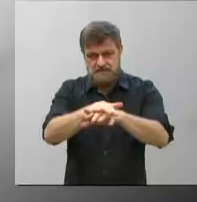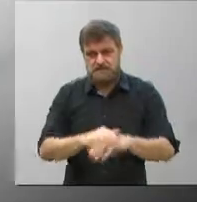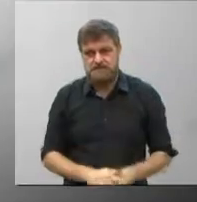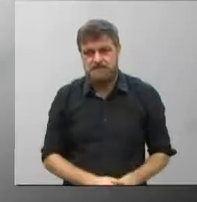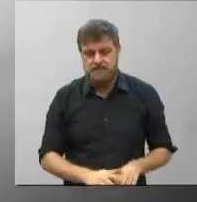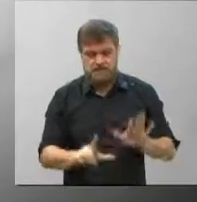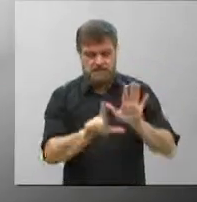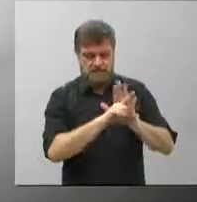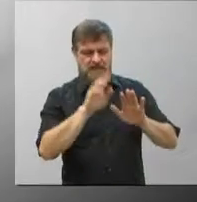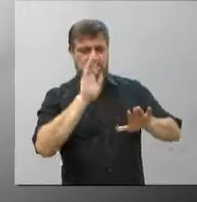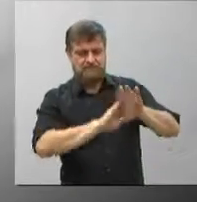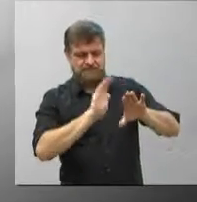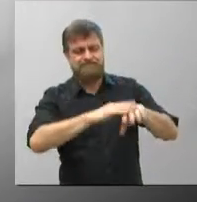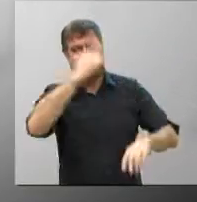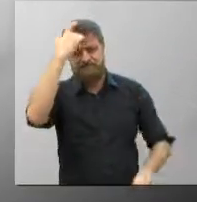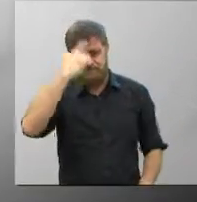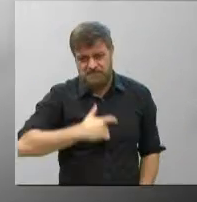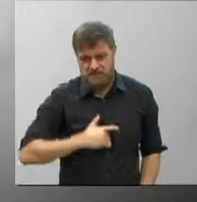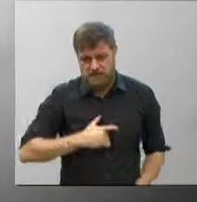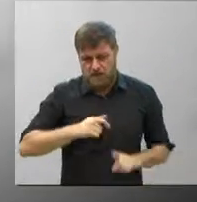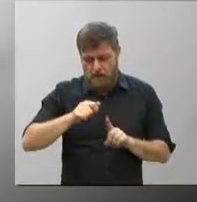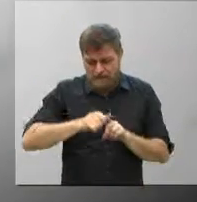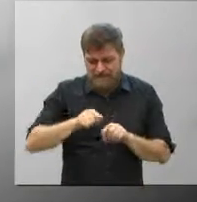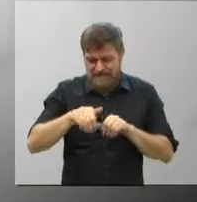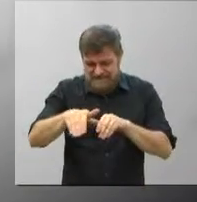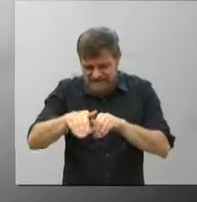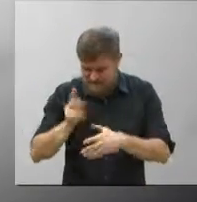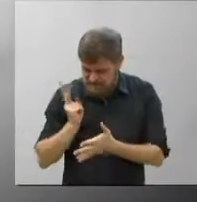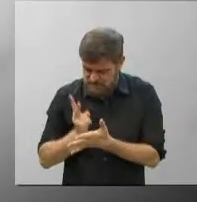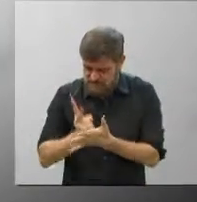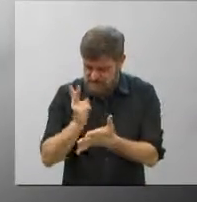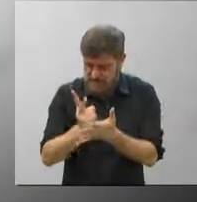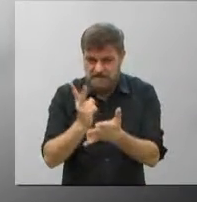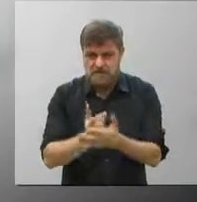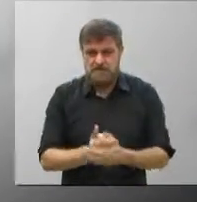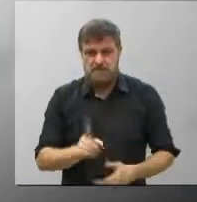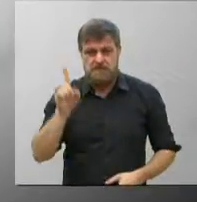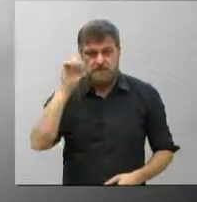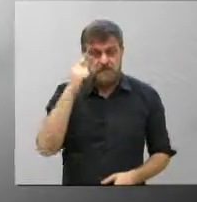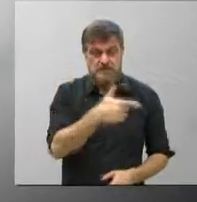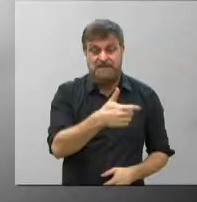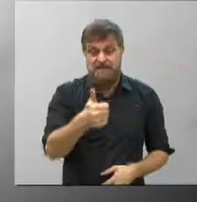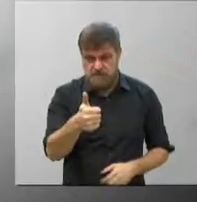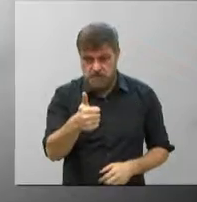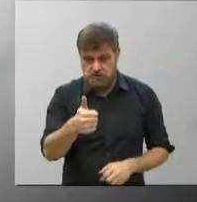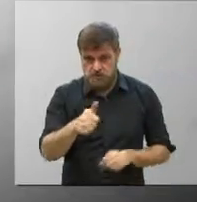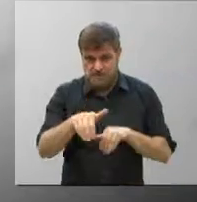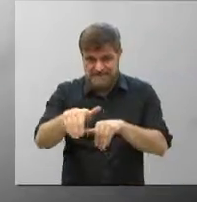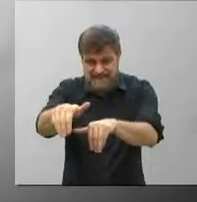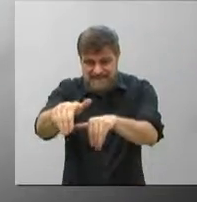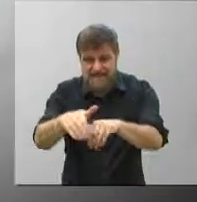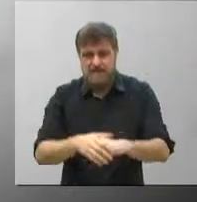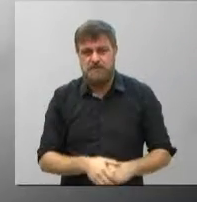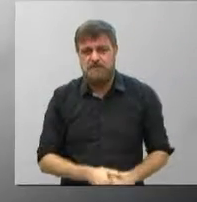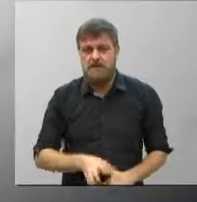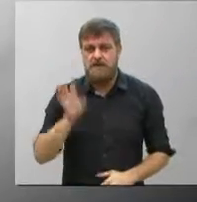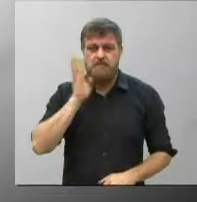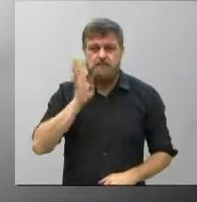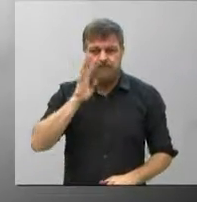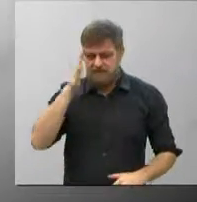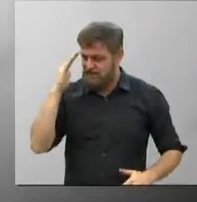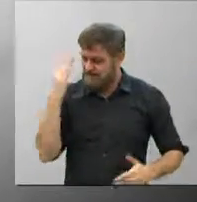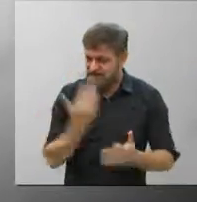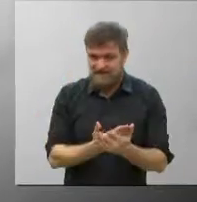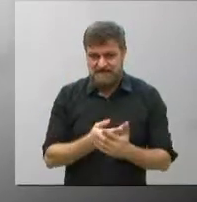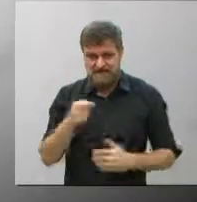uma lei de minha autoria, todo mês de setembro, precisamente mais no dia 21. E é muito legal, eu acredito